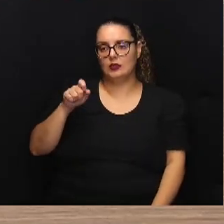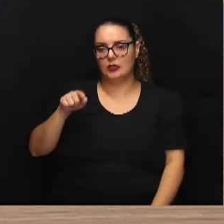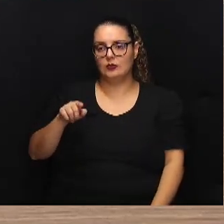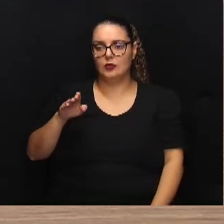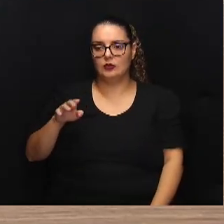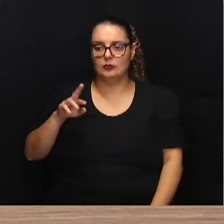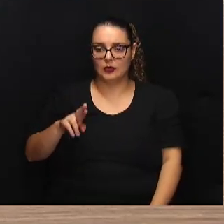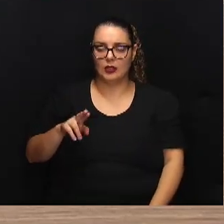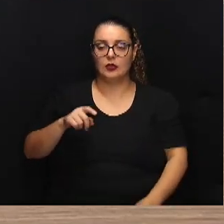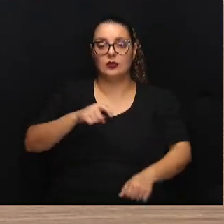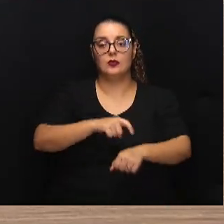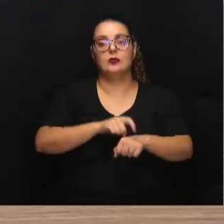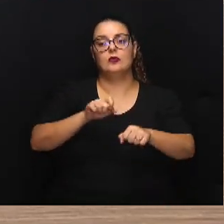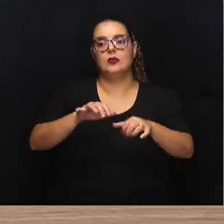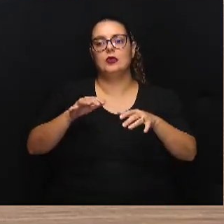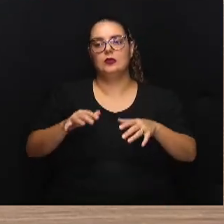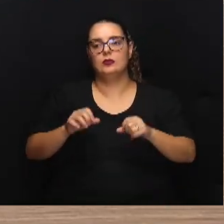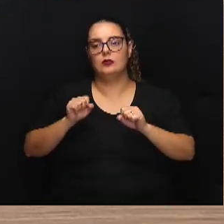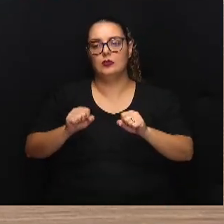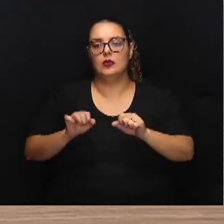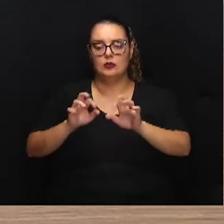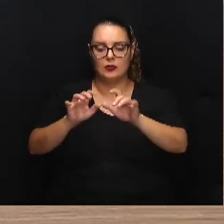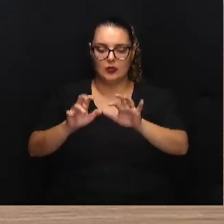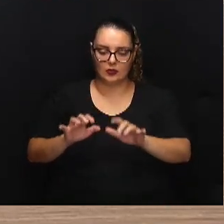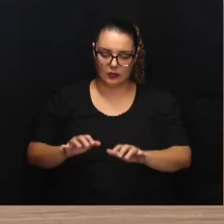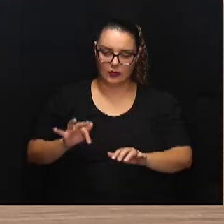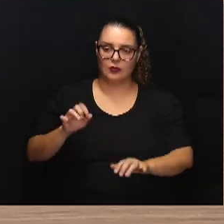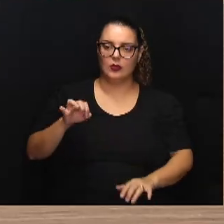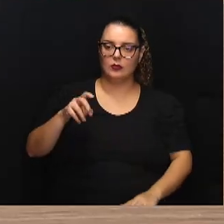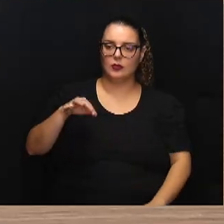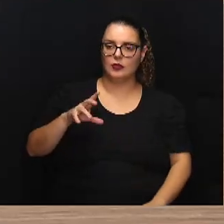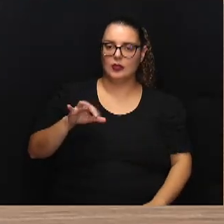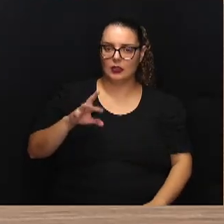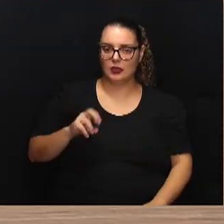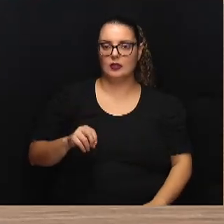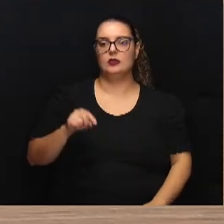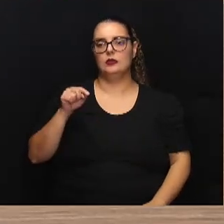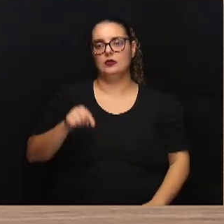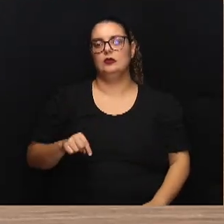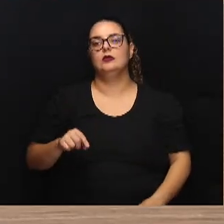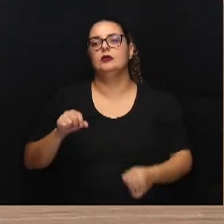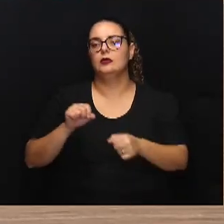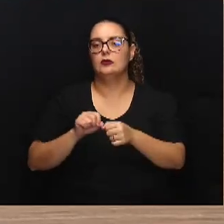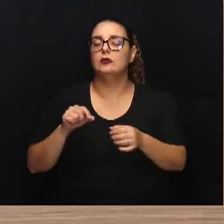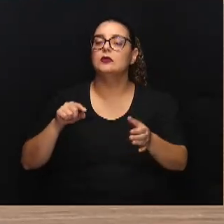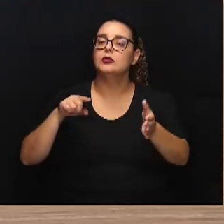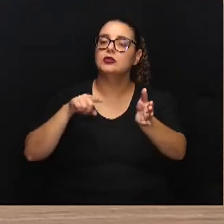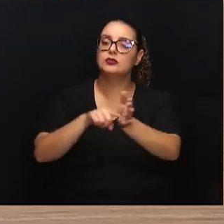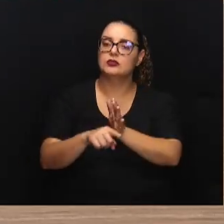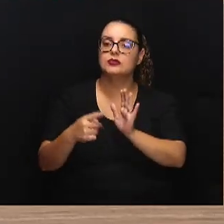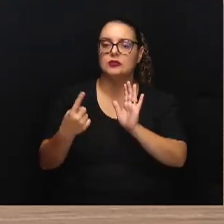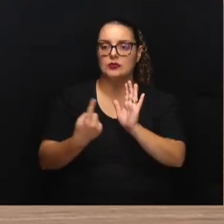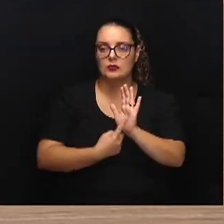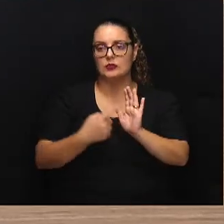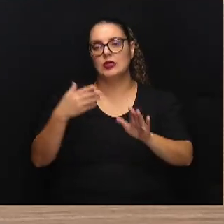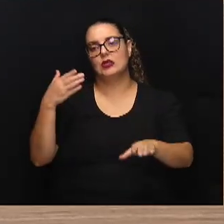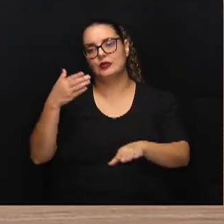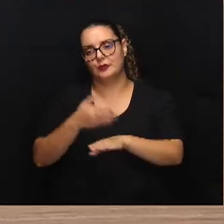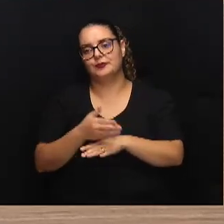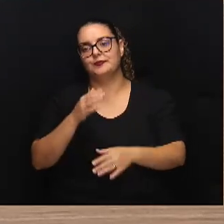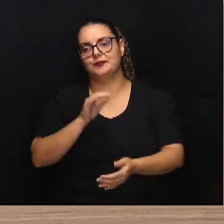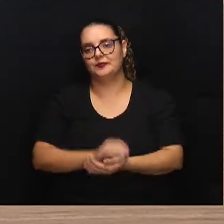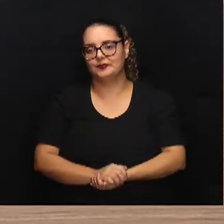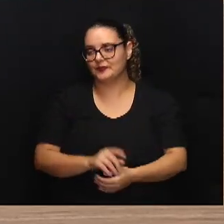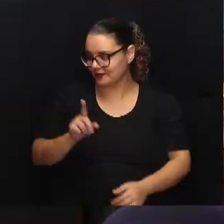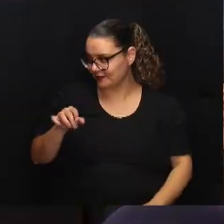campinas.sp.leg.br. No momento da audiência, você pode preencher um formulário e, a partir dali, fazer a sua pergunta, marcar a sua participação.